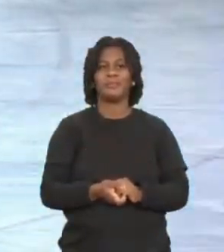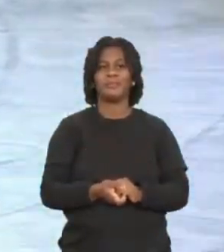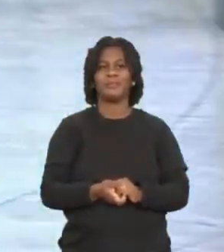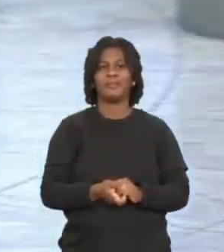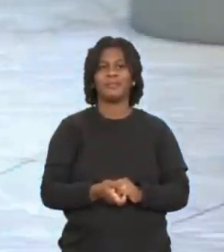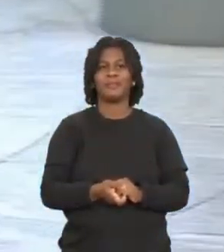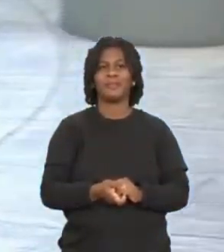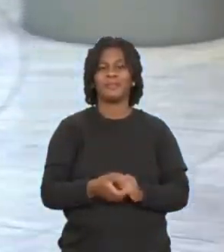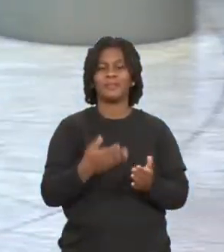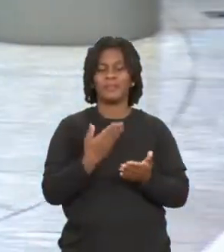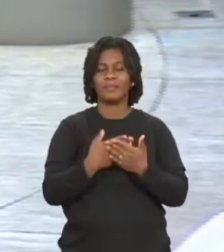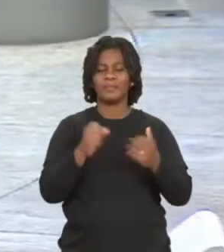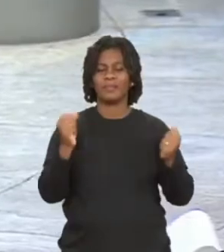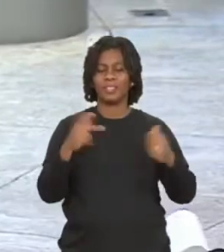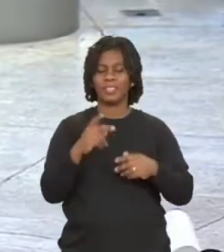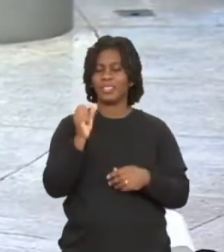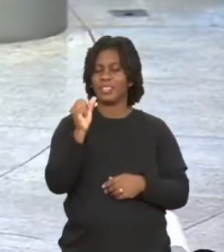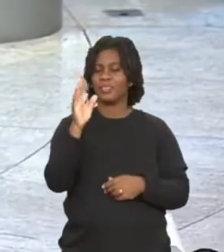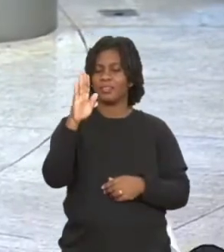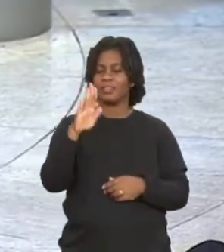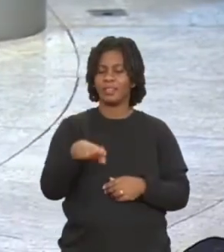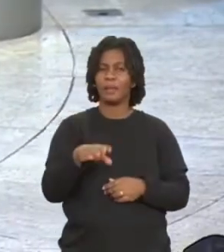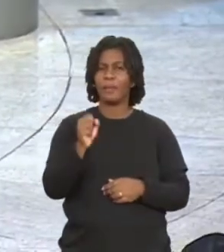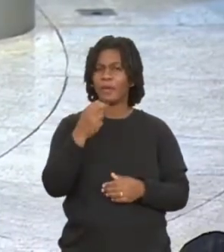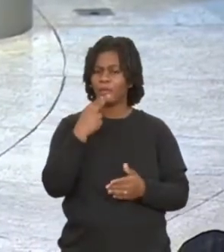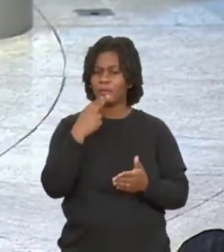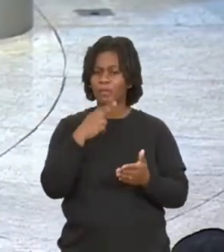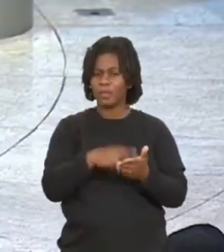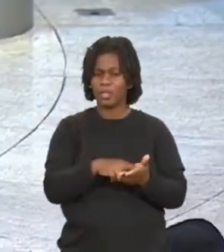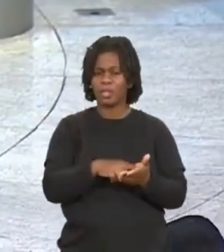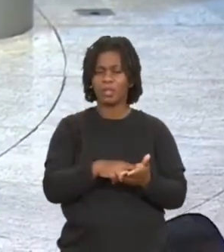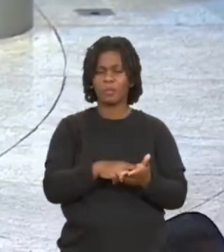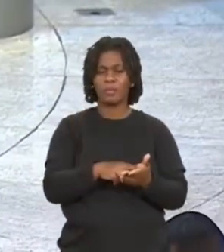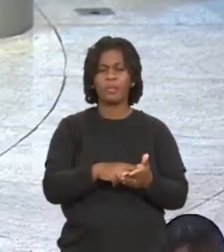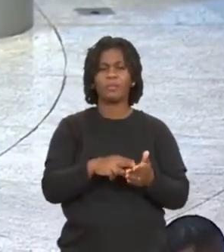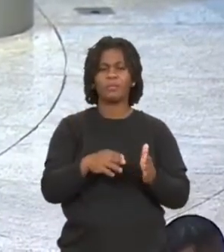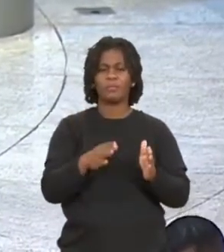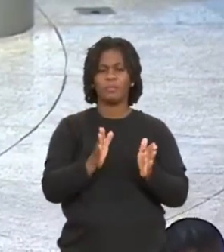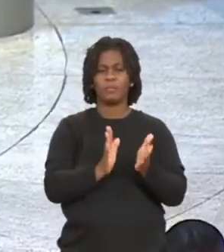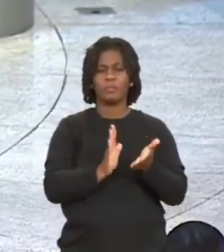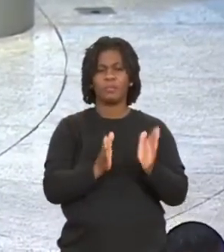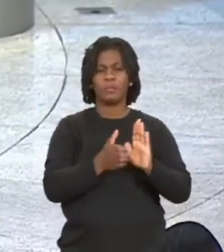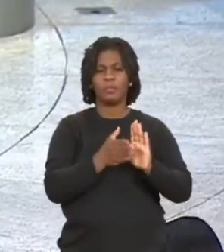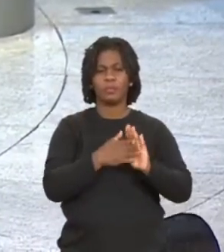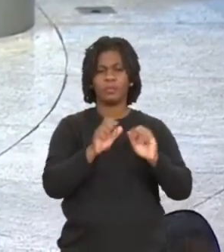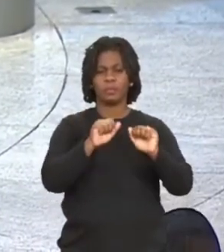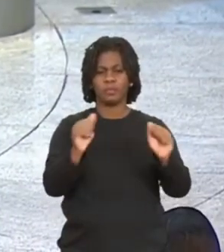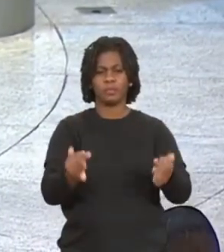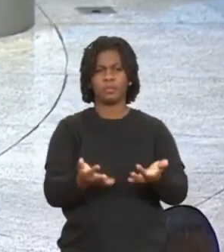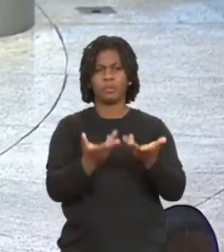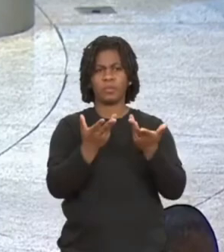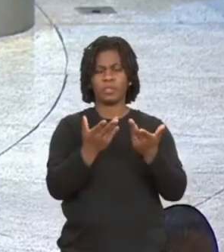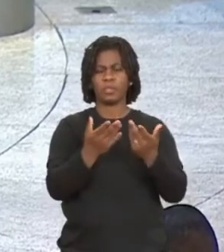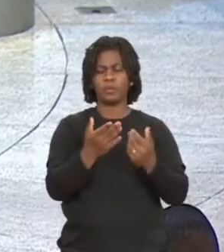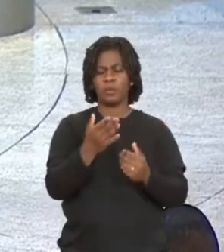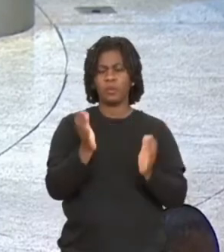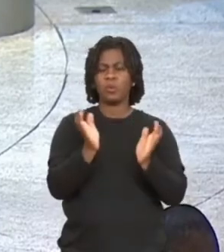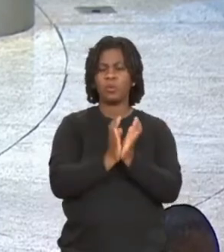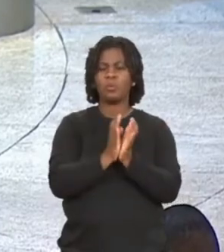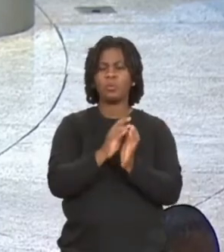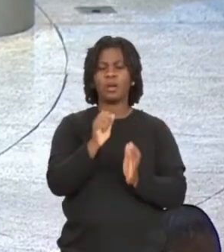No estudo do Apocalipse, às 18 horas. Pega o envelope da fogueira, por favor. Arimateia vai estar lá na porta ajudando as pessoas, né?